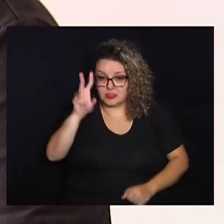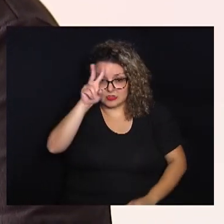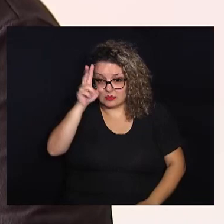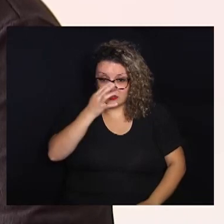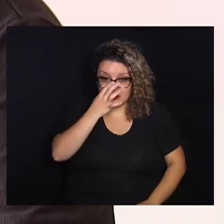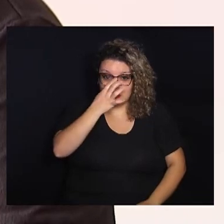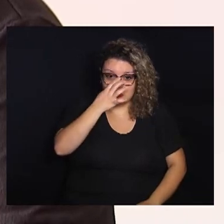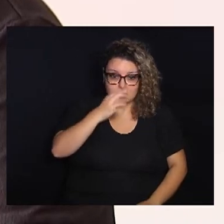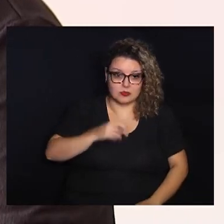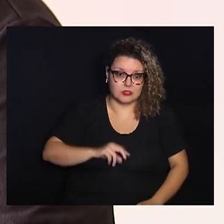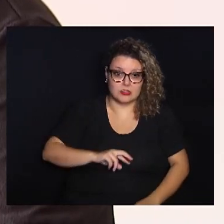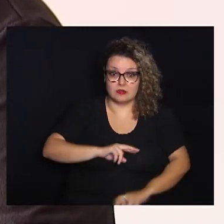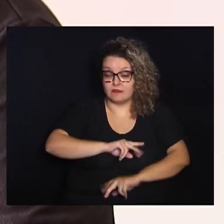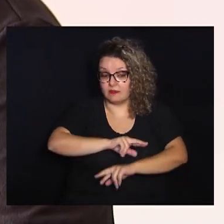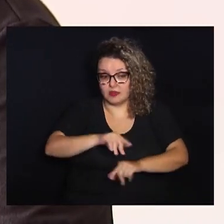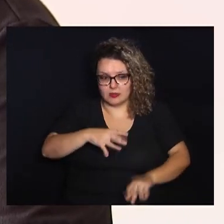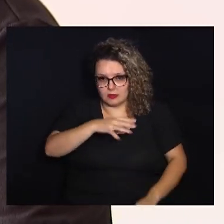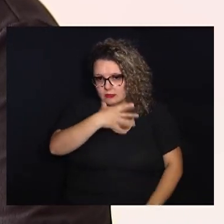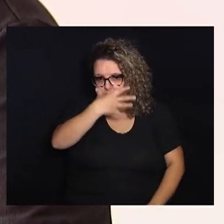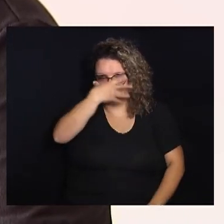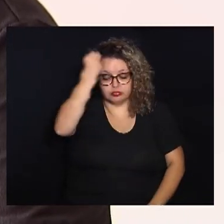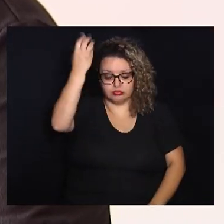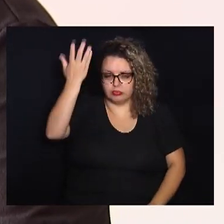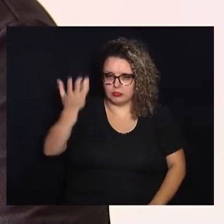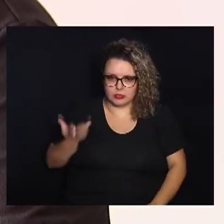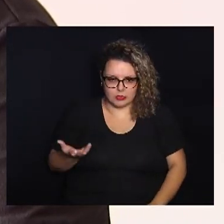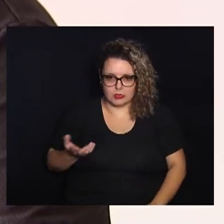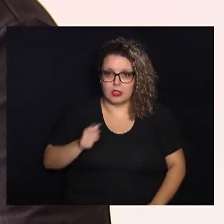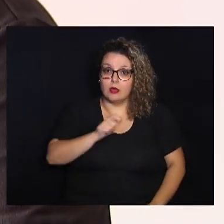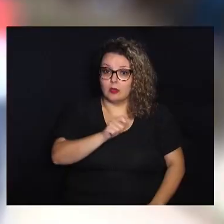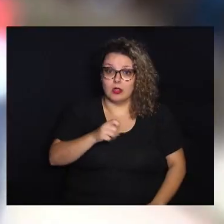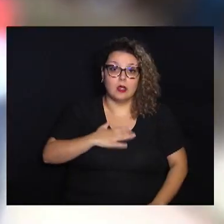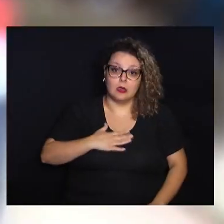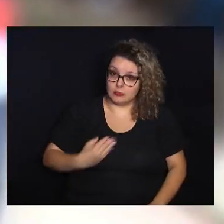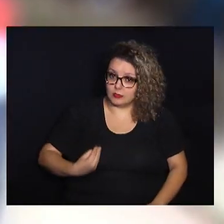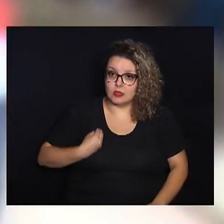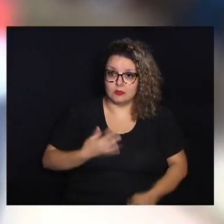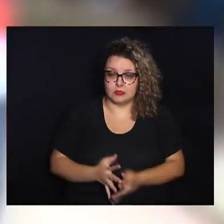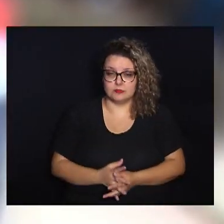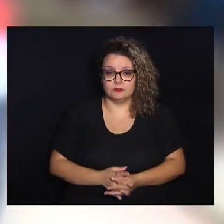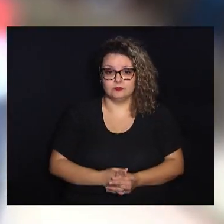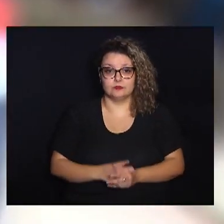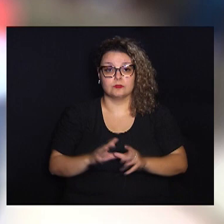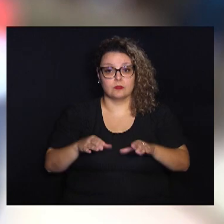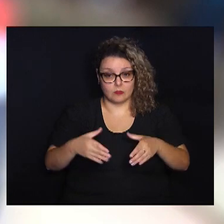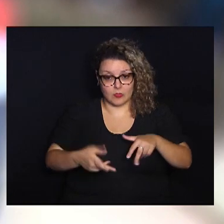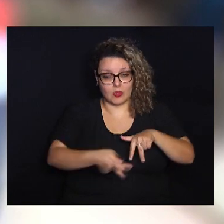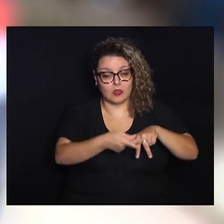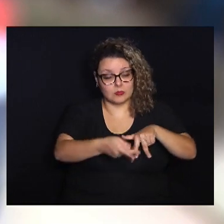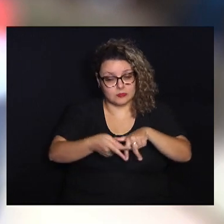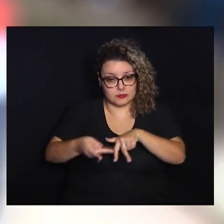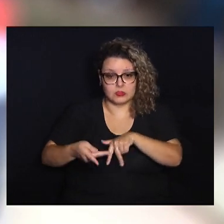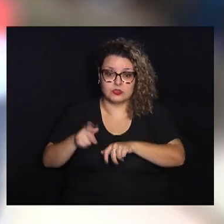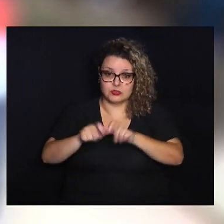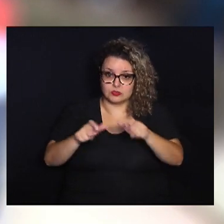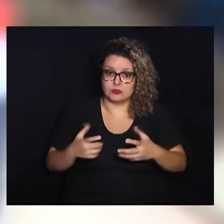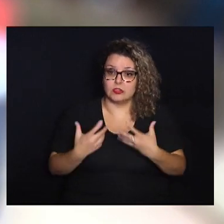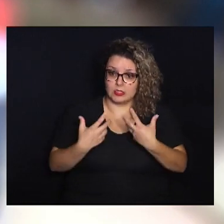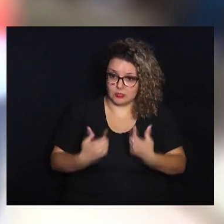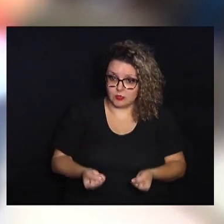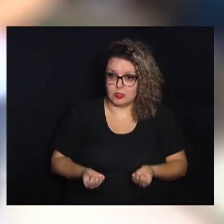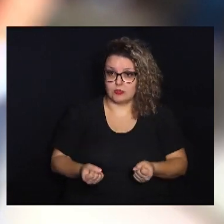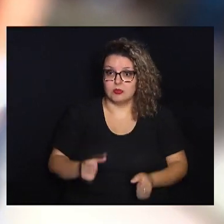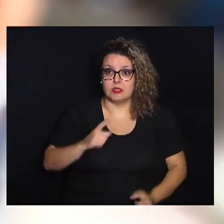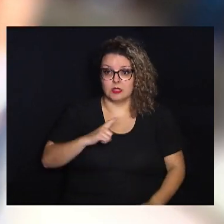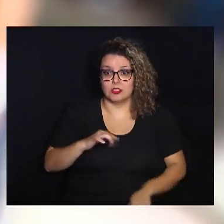sérios apagões, né? Enfim, o AA é a minha vida. Esses são depoimentos de pessoas que aceitaram que tinham